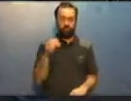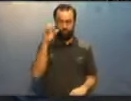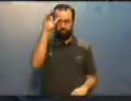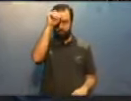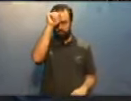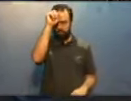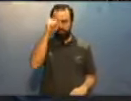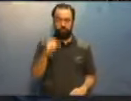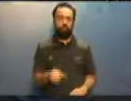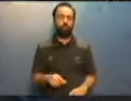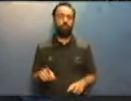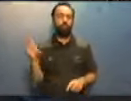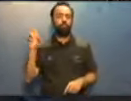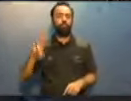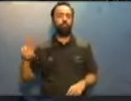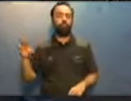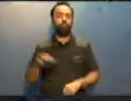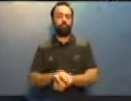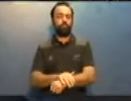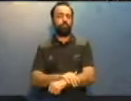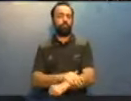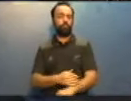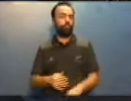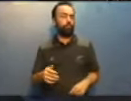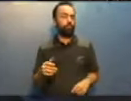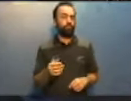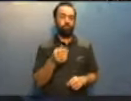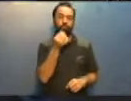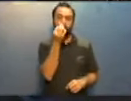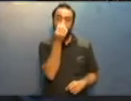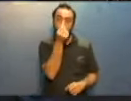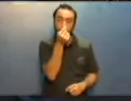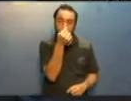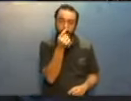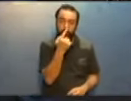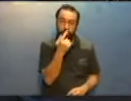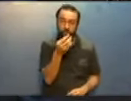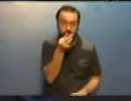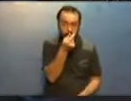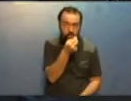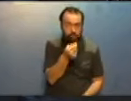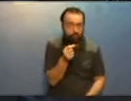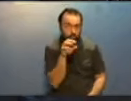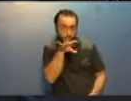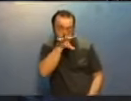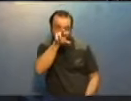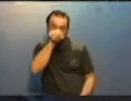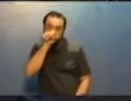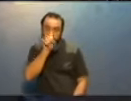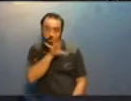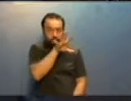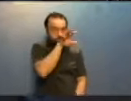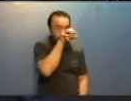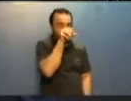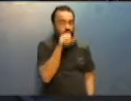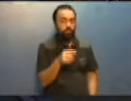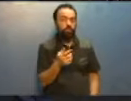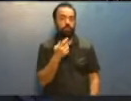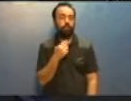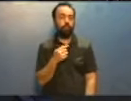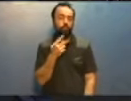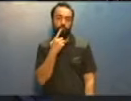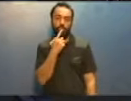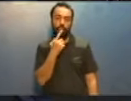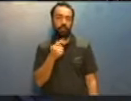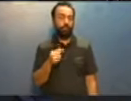está utilizando o nosso tato. O olfato, a gente pode diferenciar os aromas, então o cheiro das coisas. E